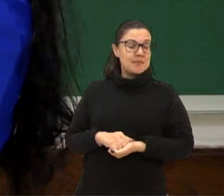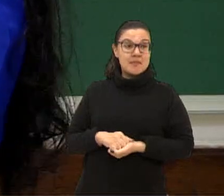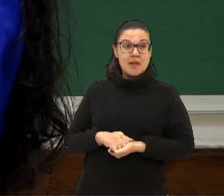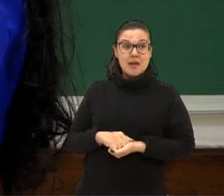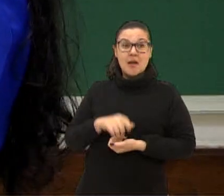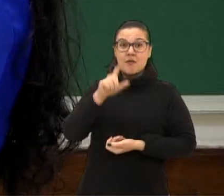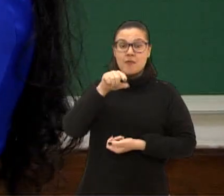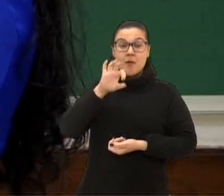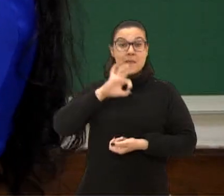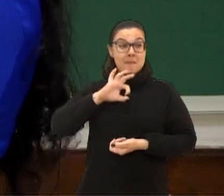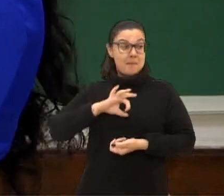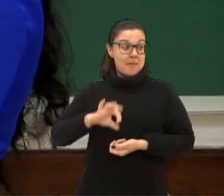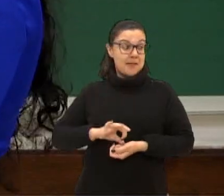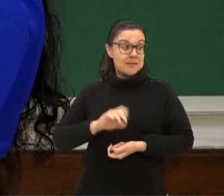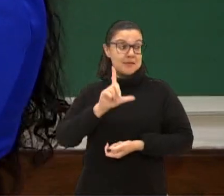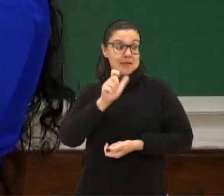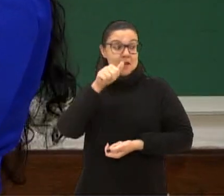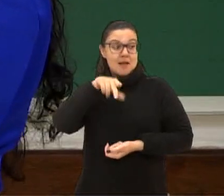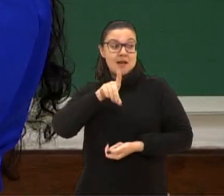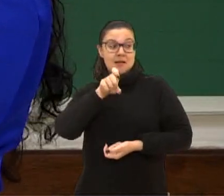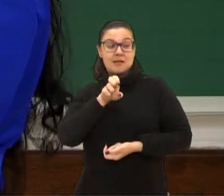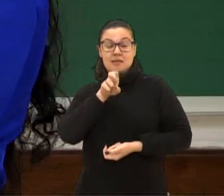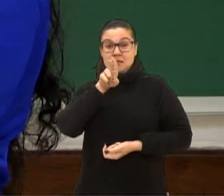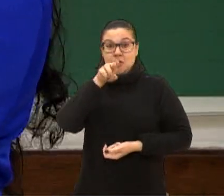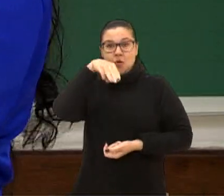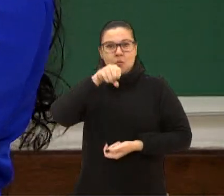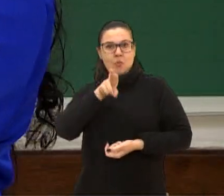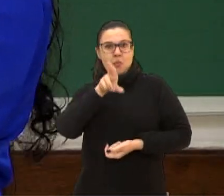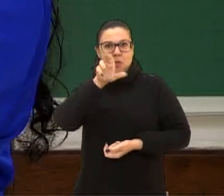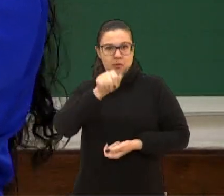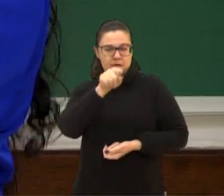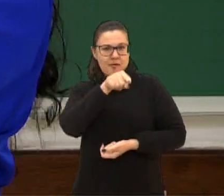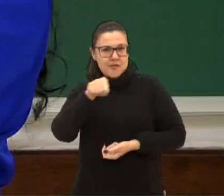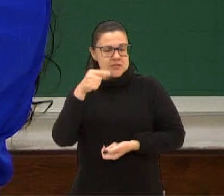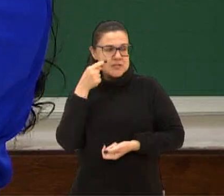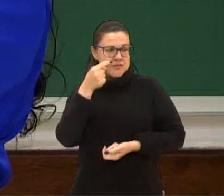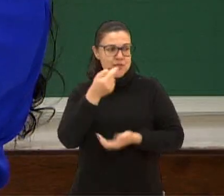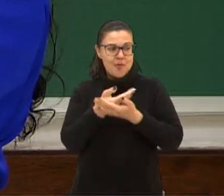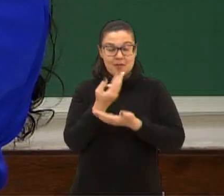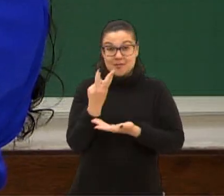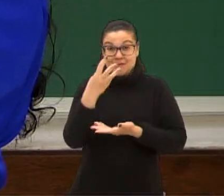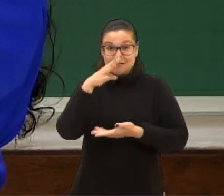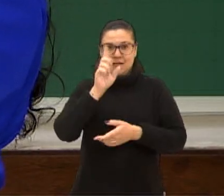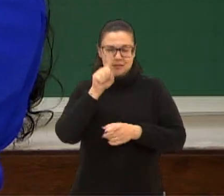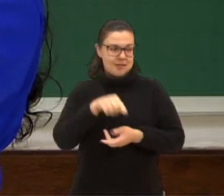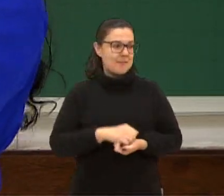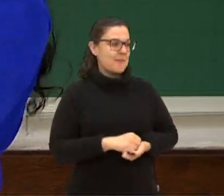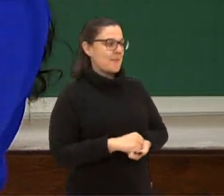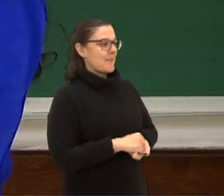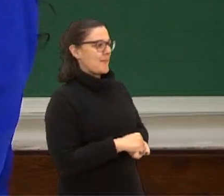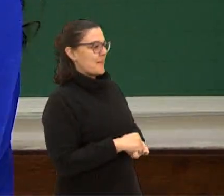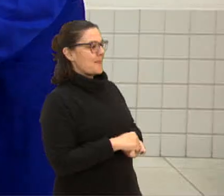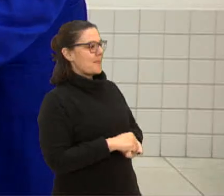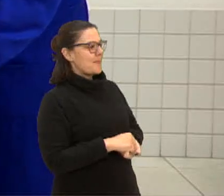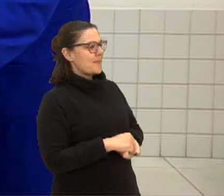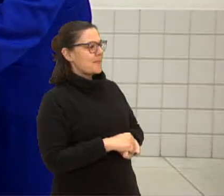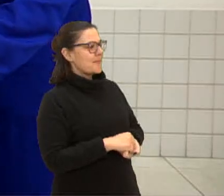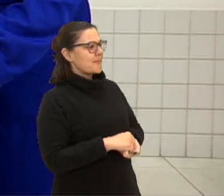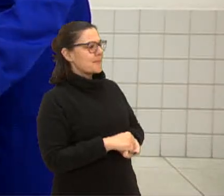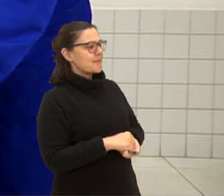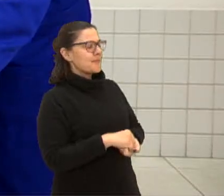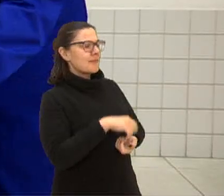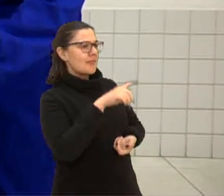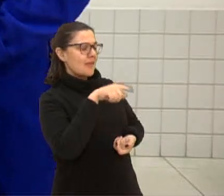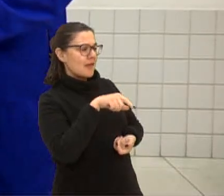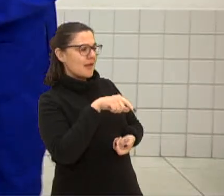O padre Landel de Moura. Lembram? Vocês viram isso na aula 34, né? E na Itália, quem